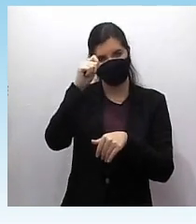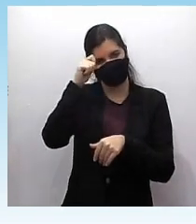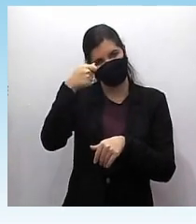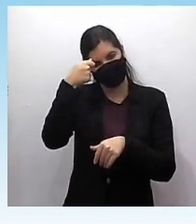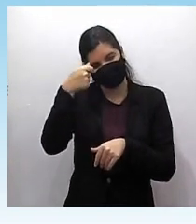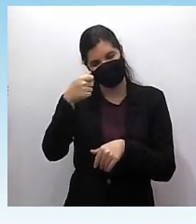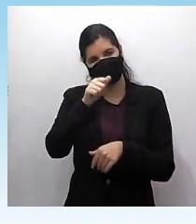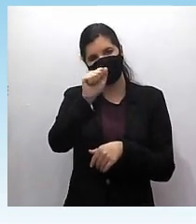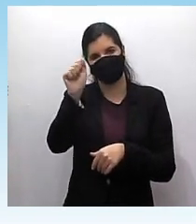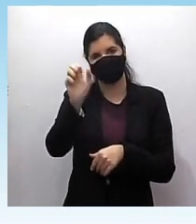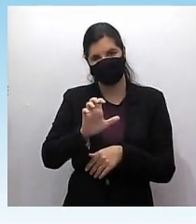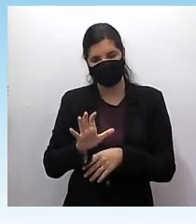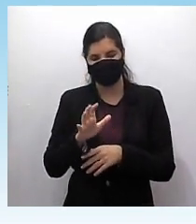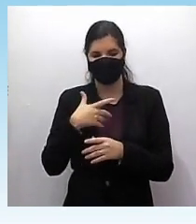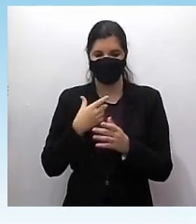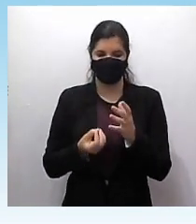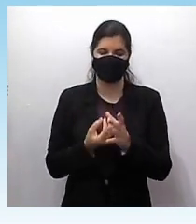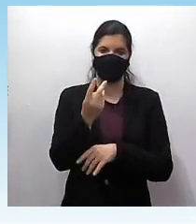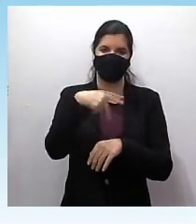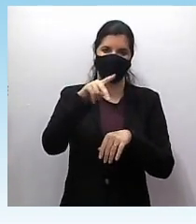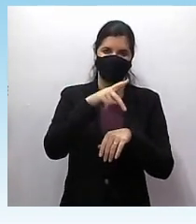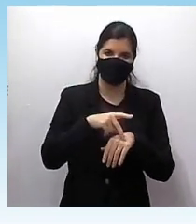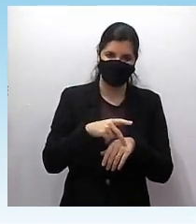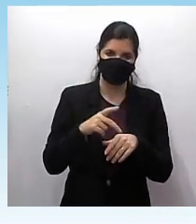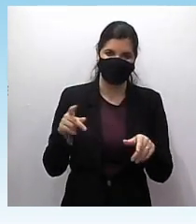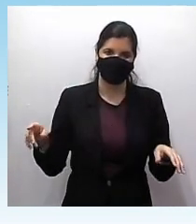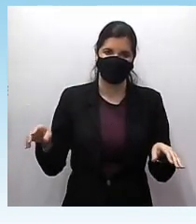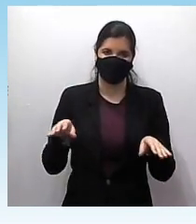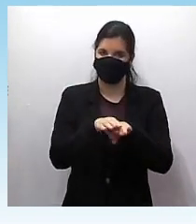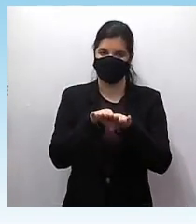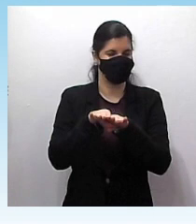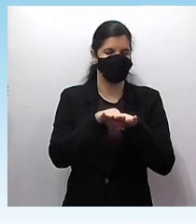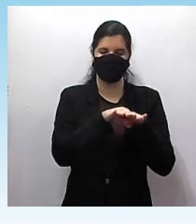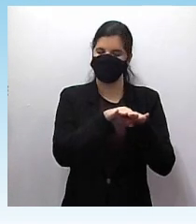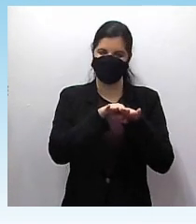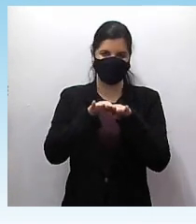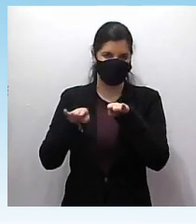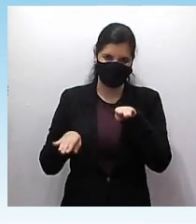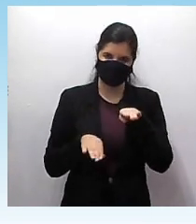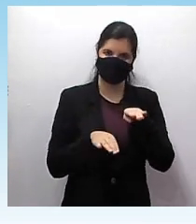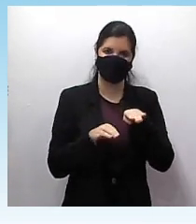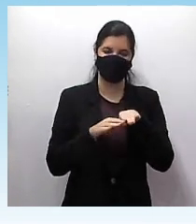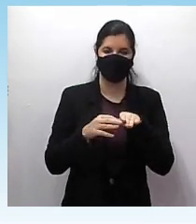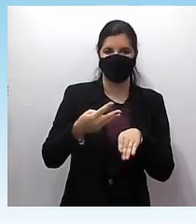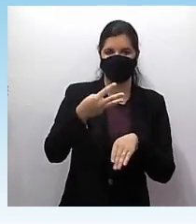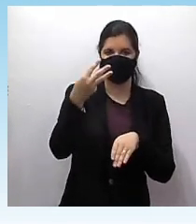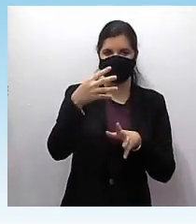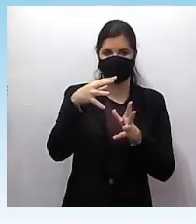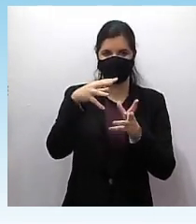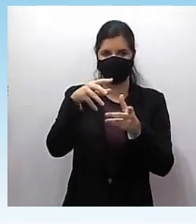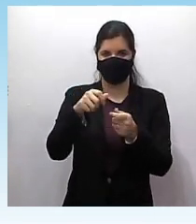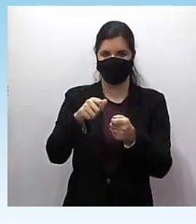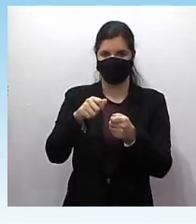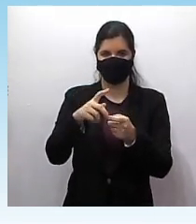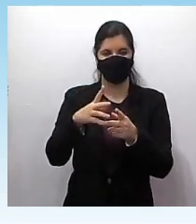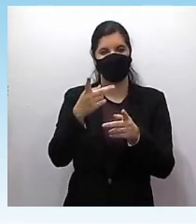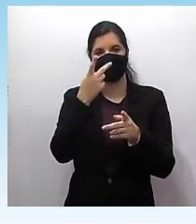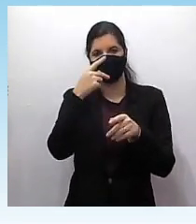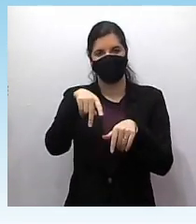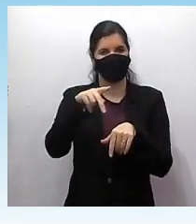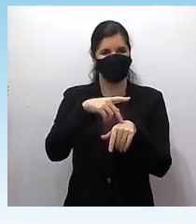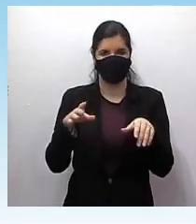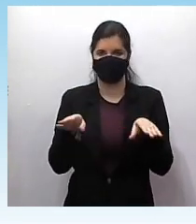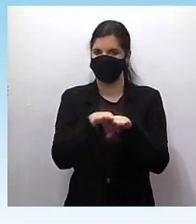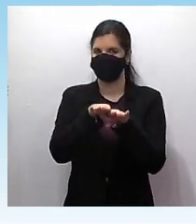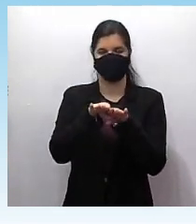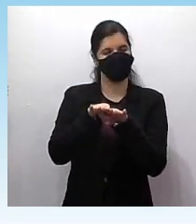Ásia criaram um movimento do chamado países não alinhados, que, em vez de ser chamado de terceiro mundo, eles eram chamados de países não